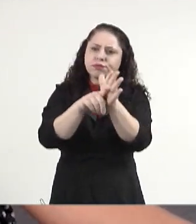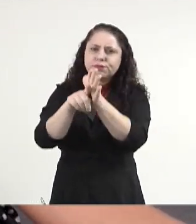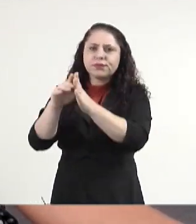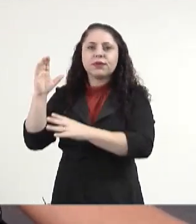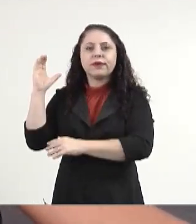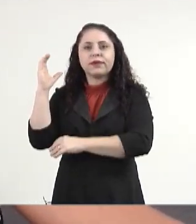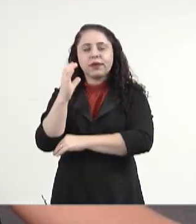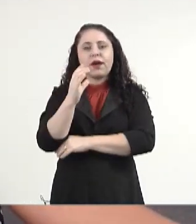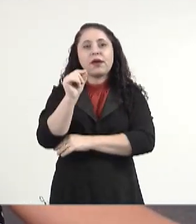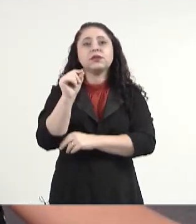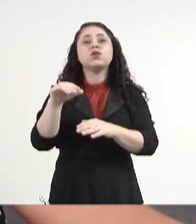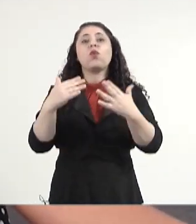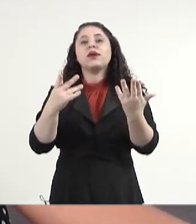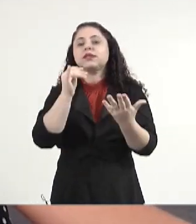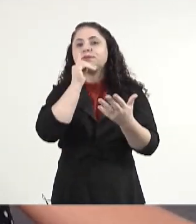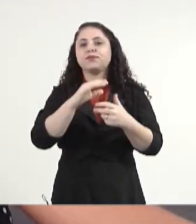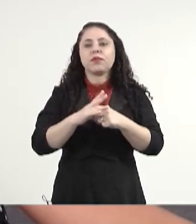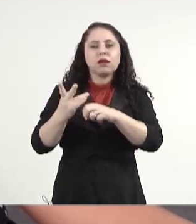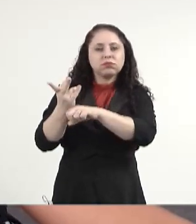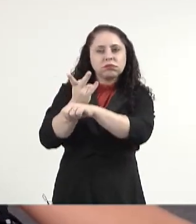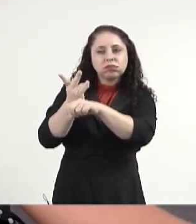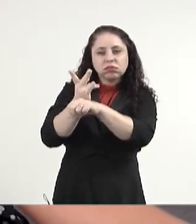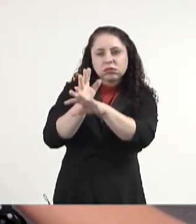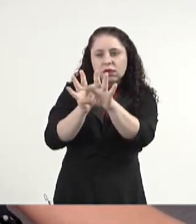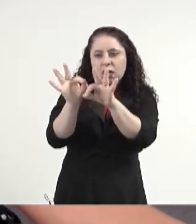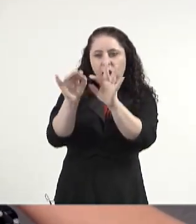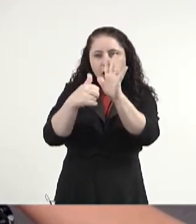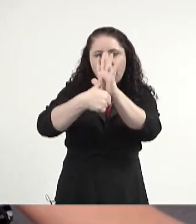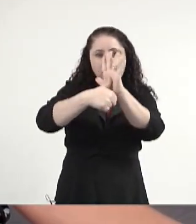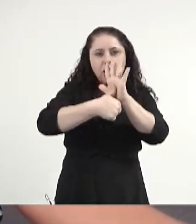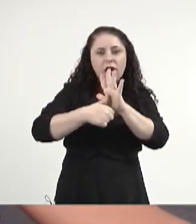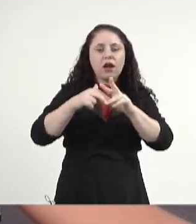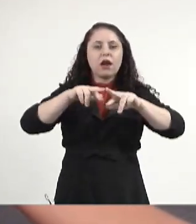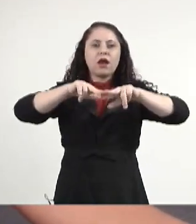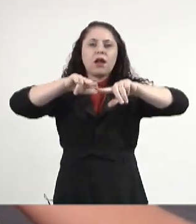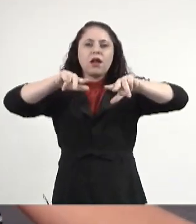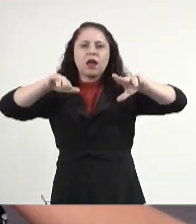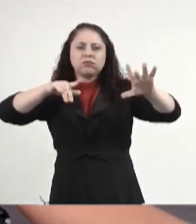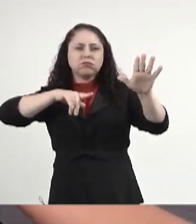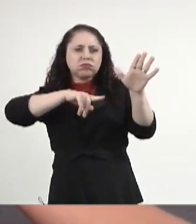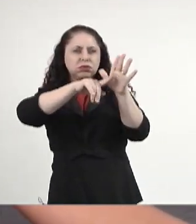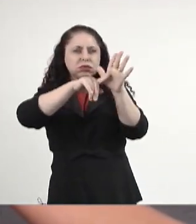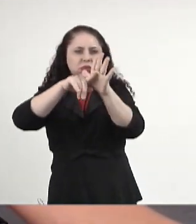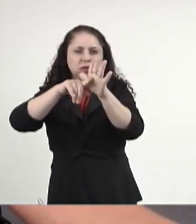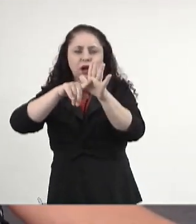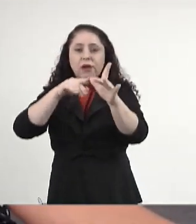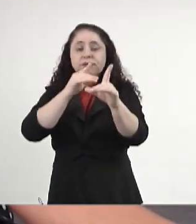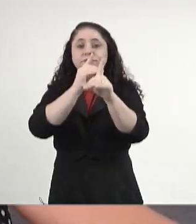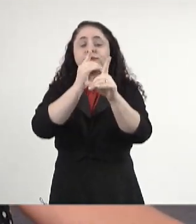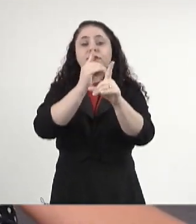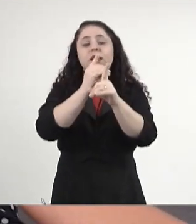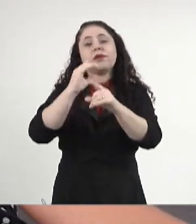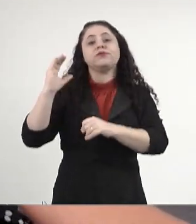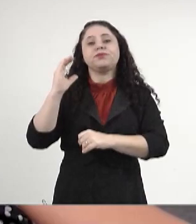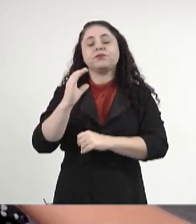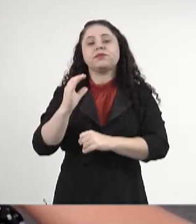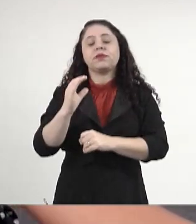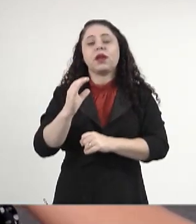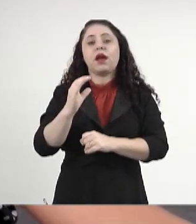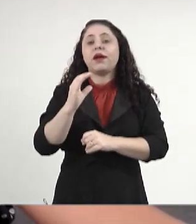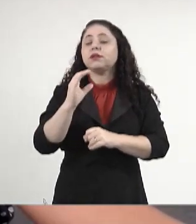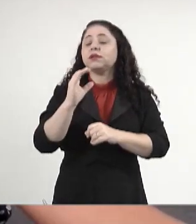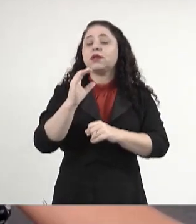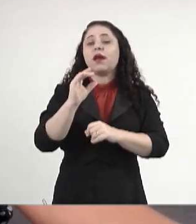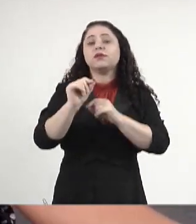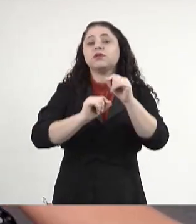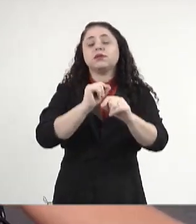natureza criminal, que é aquela perícia que busca fragmentos de digitais que vai determinar a autoria delitiva. Mas na legislação estadual, nós éramos